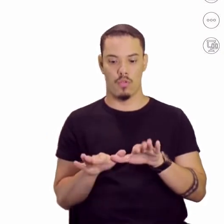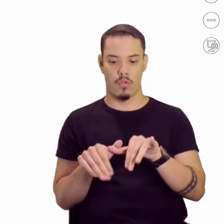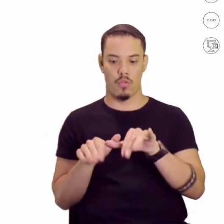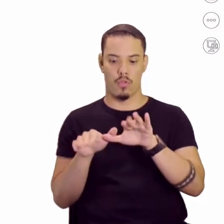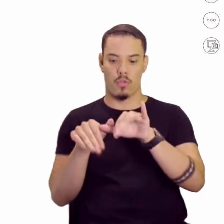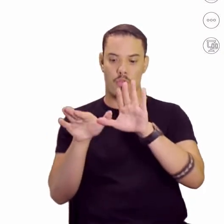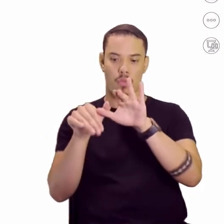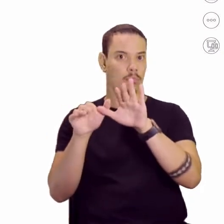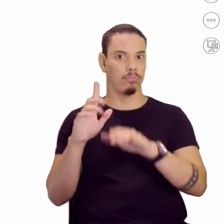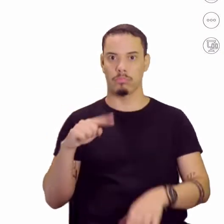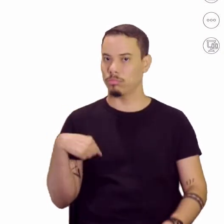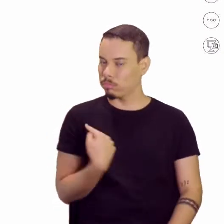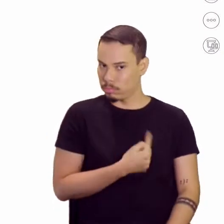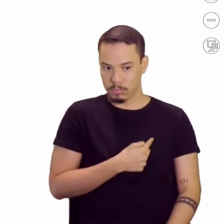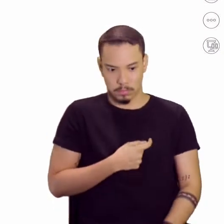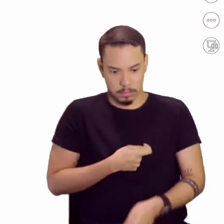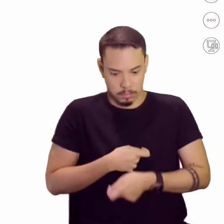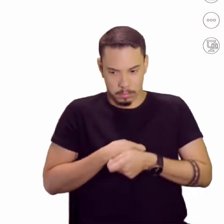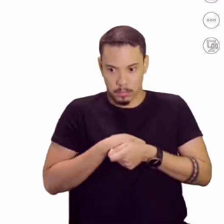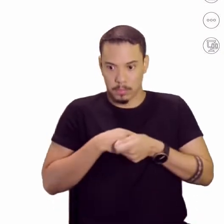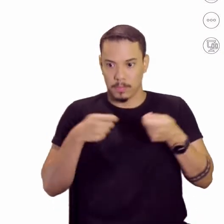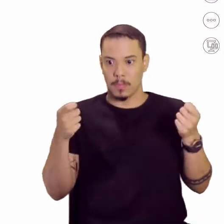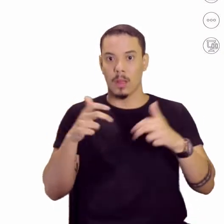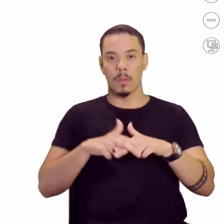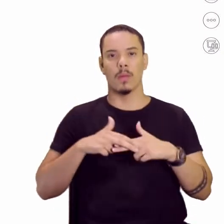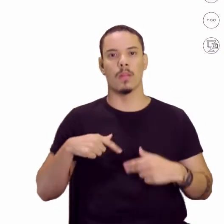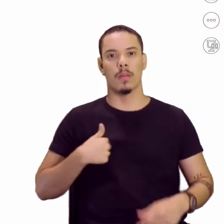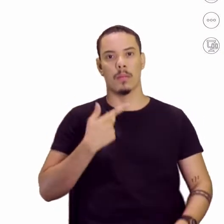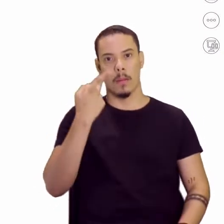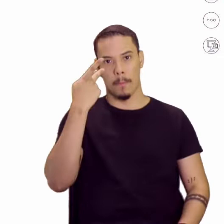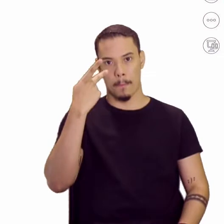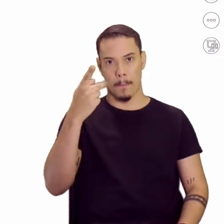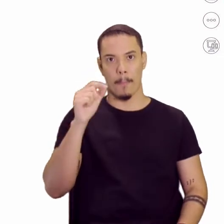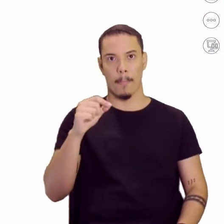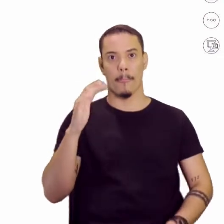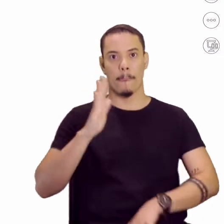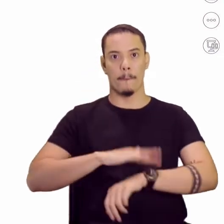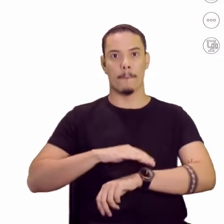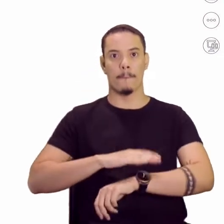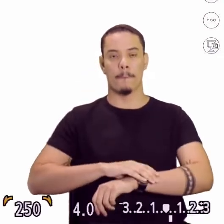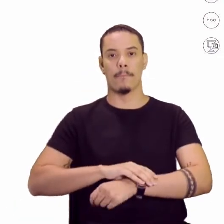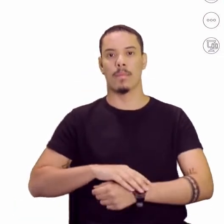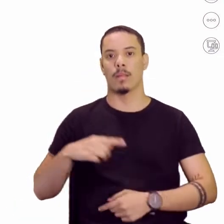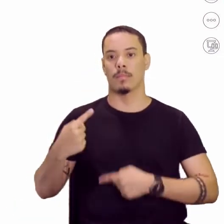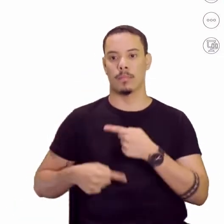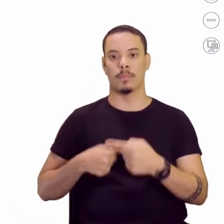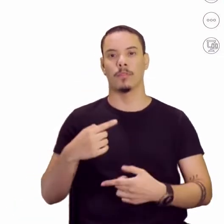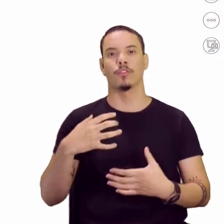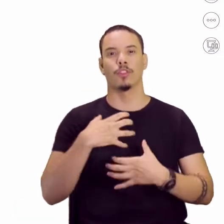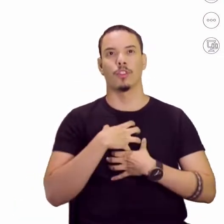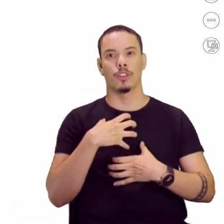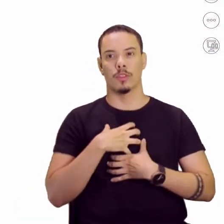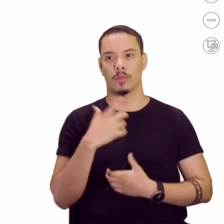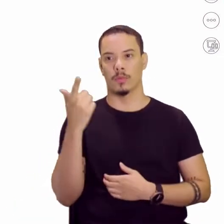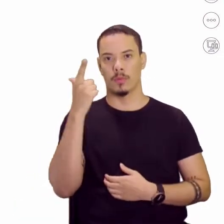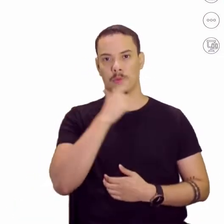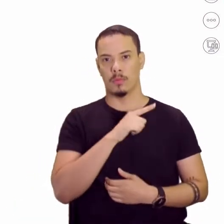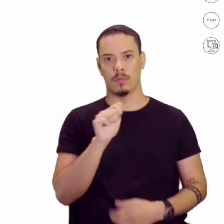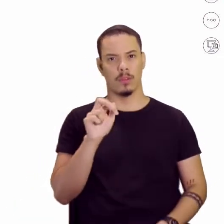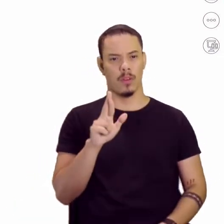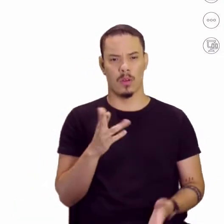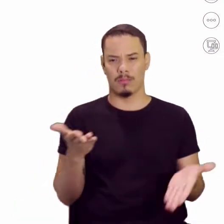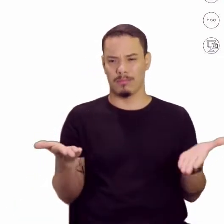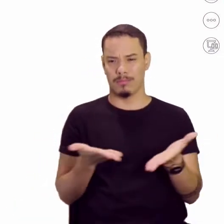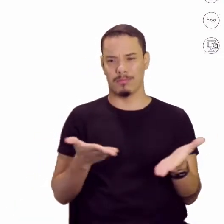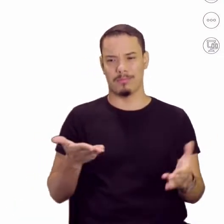e nós não. Então a gente procurou, né, por muito tempo, maneiras de se manter no ar. Hoje é fácil,